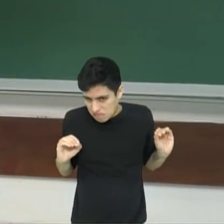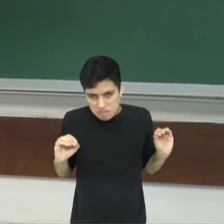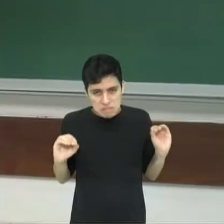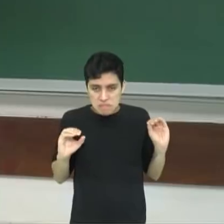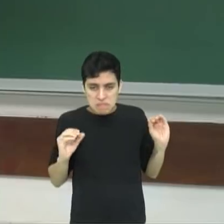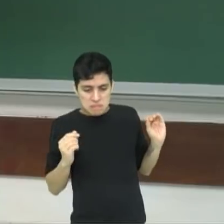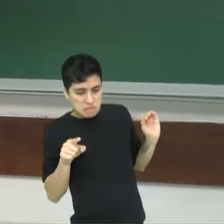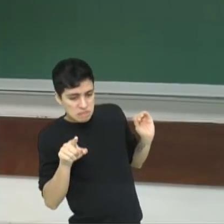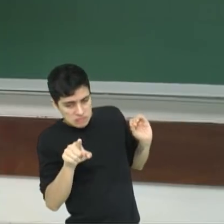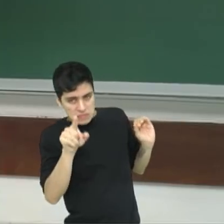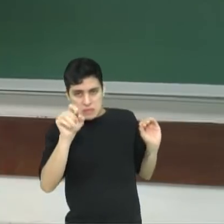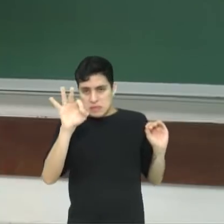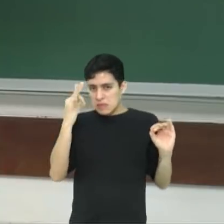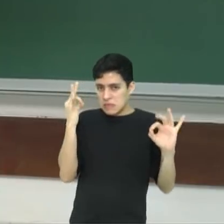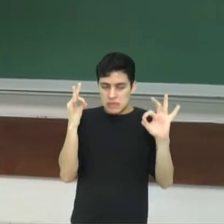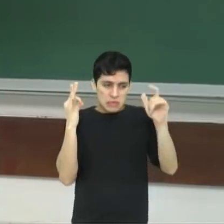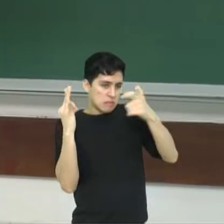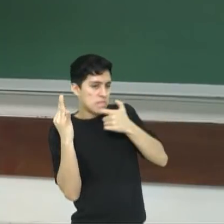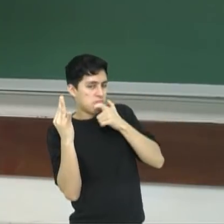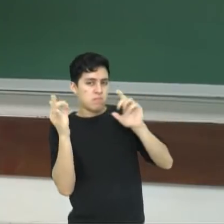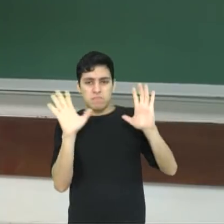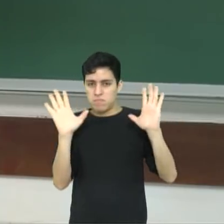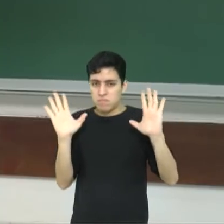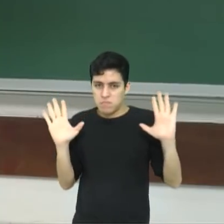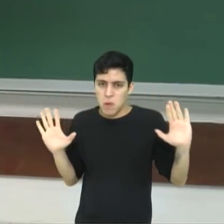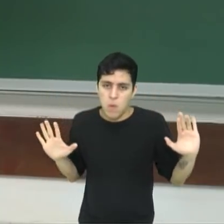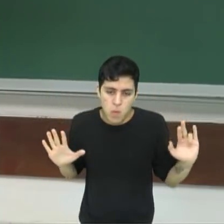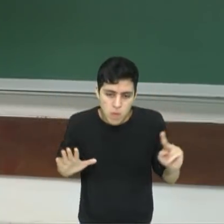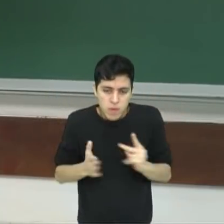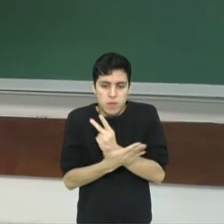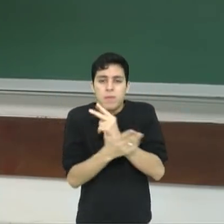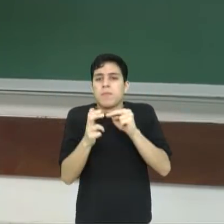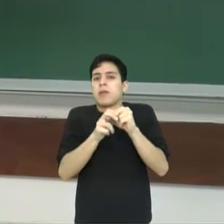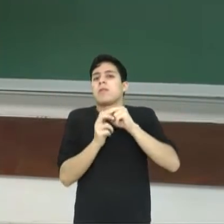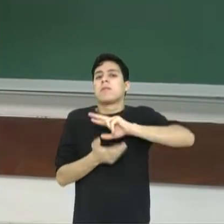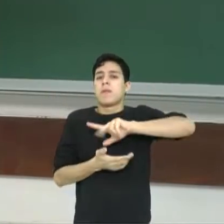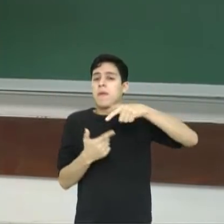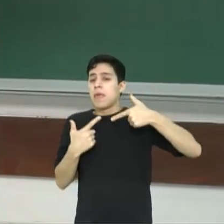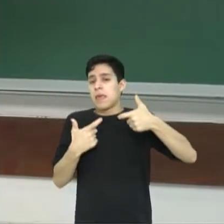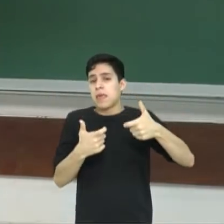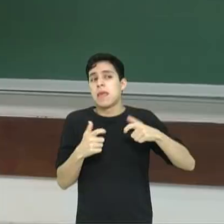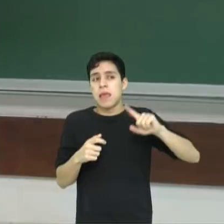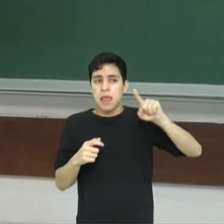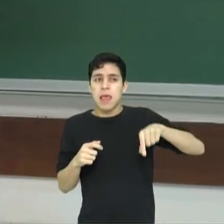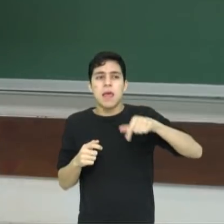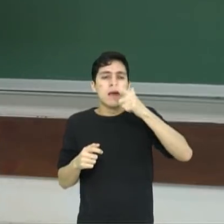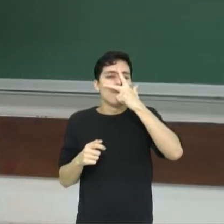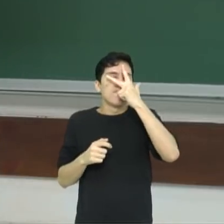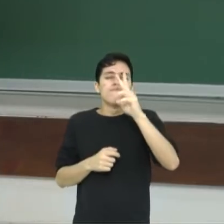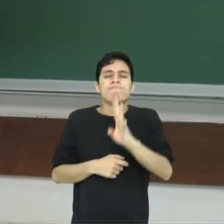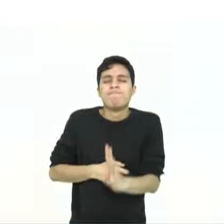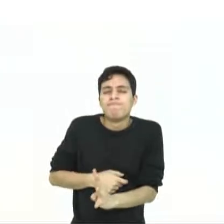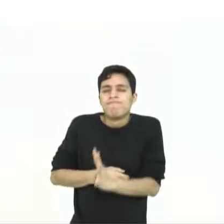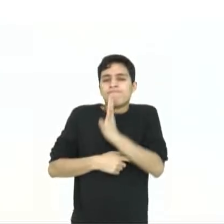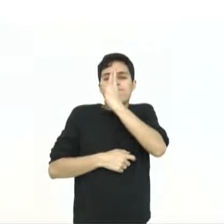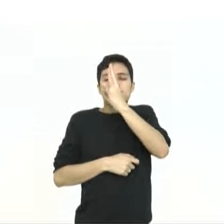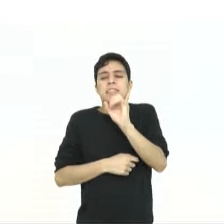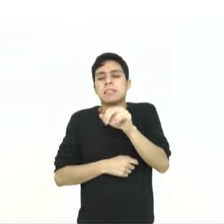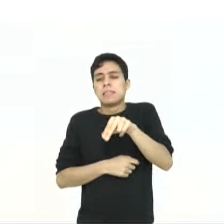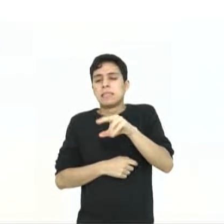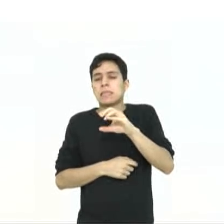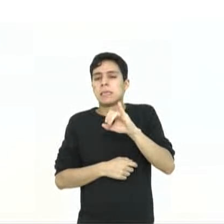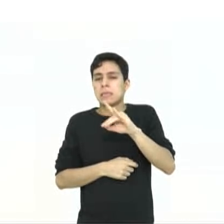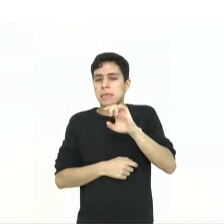dois lados, entre França e Inglaterra, não aconteceu. Por isso que não é uma guerra, e sim um incidente, chamado Incidente